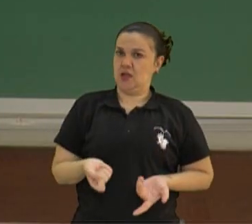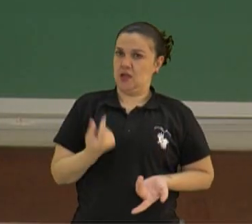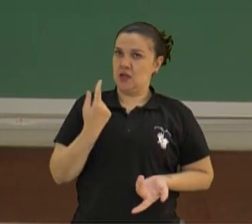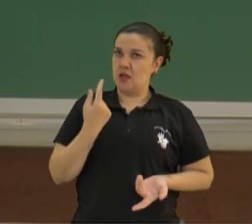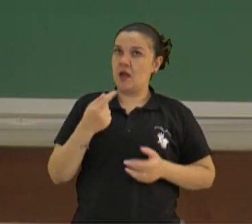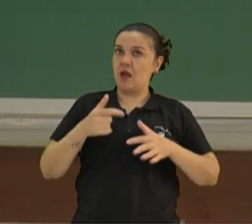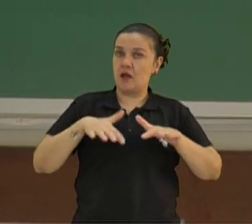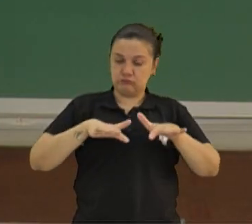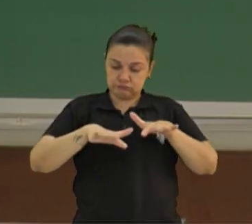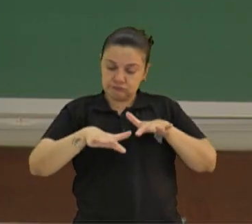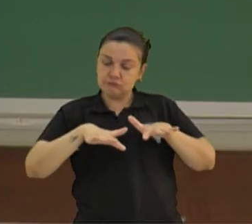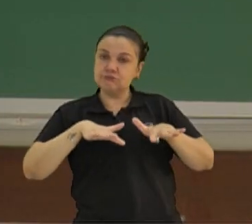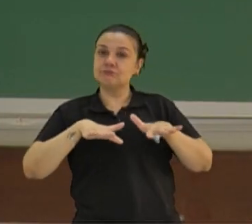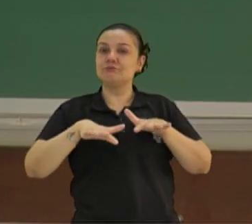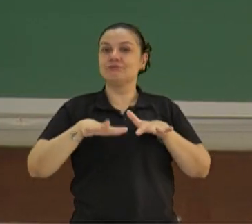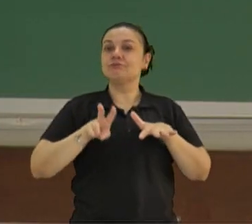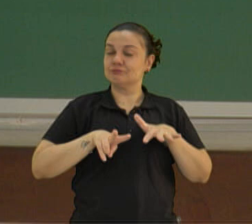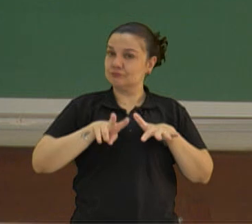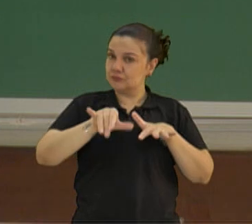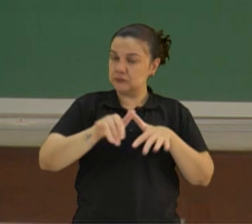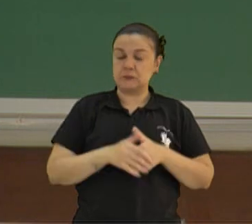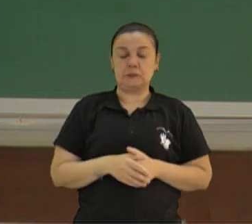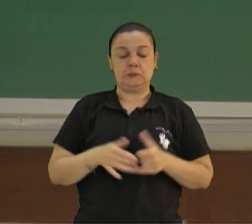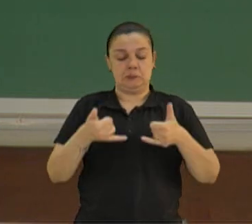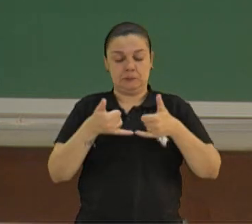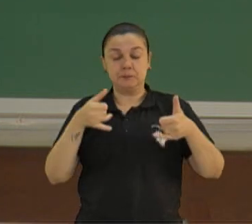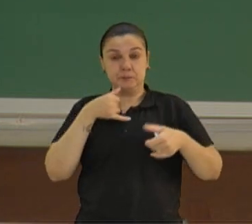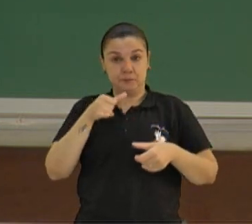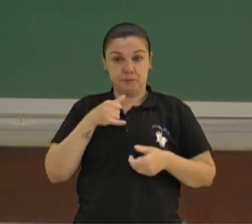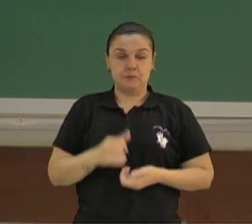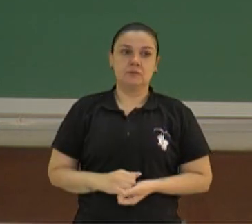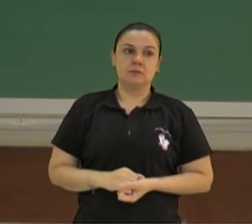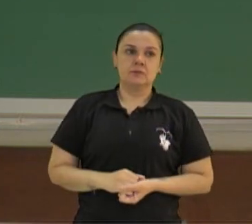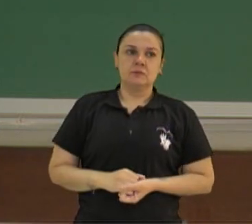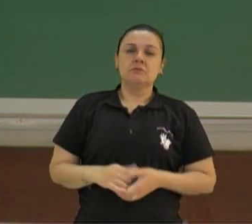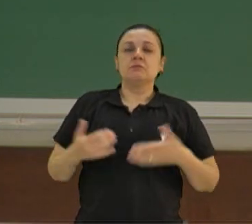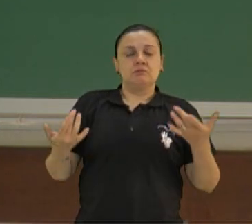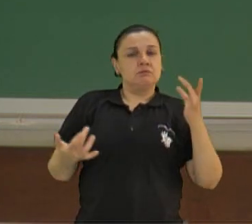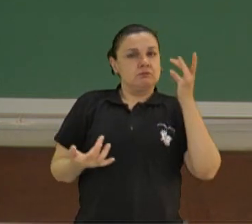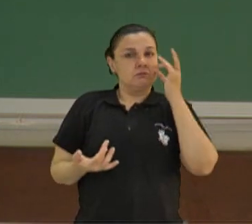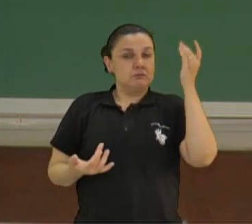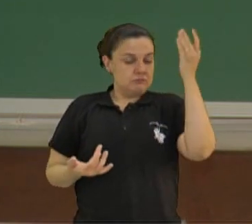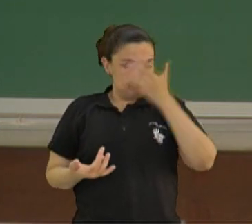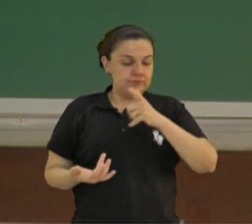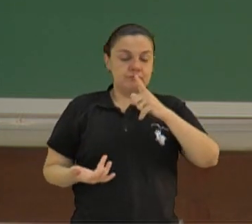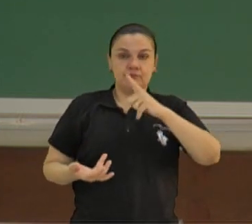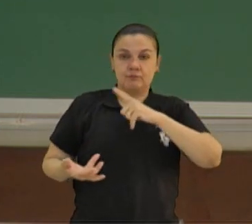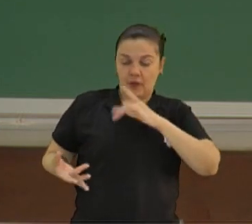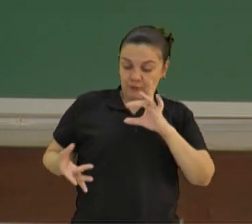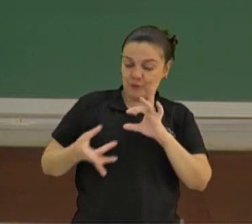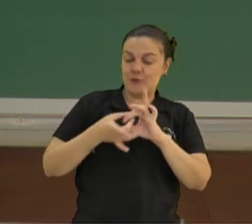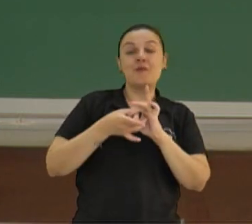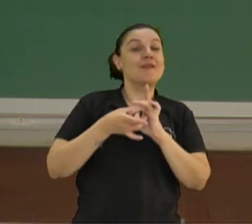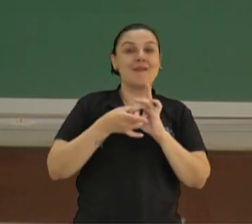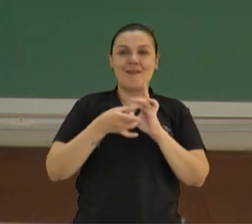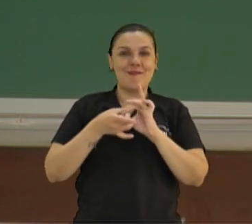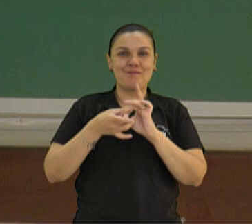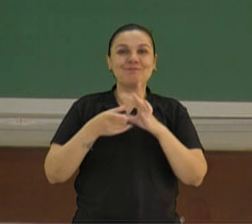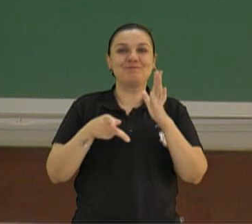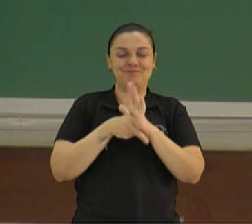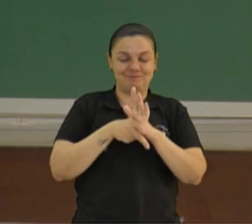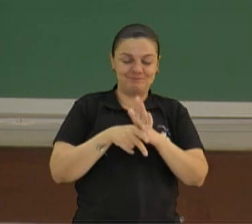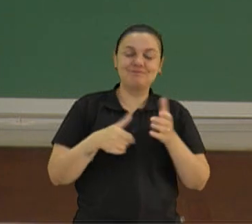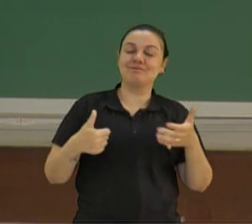essa bússola ela vai interagir com a eletricidade, provando que existe um casamento entre essas duas áreas